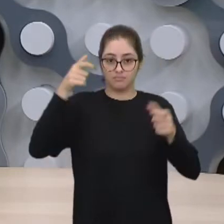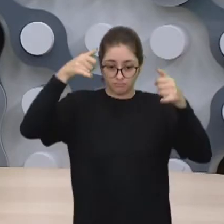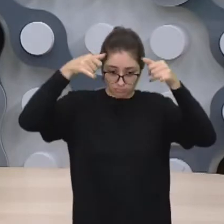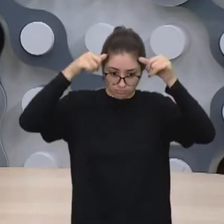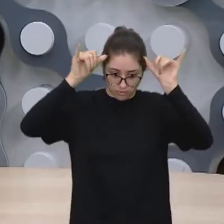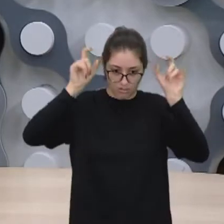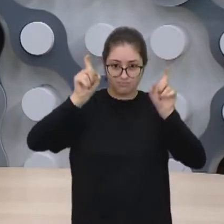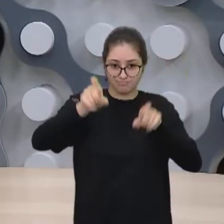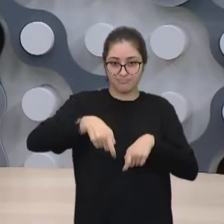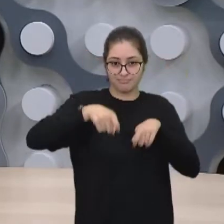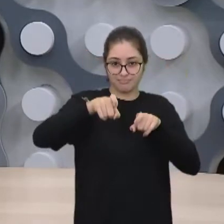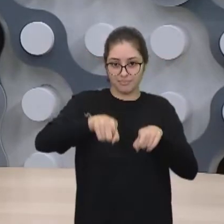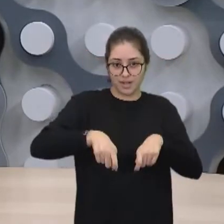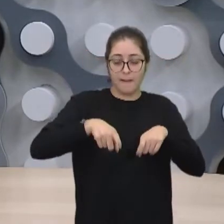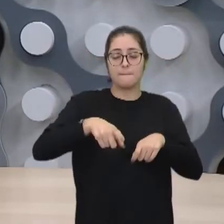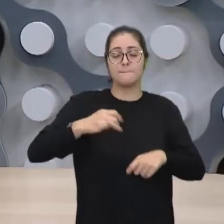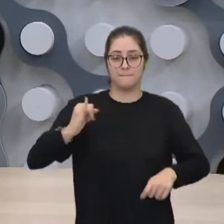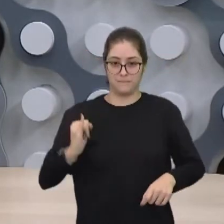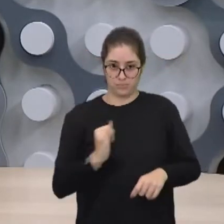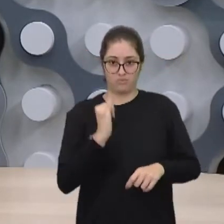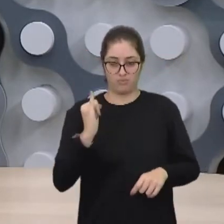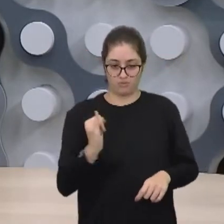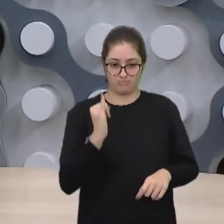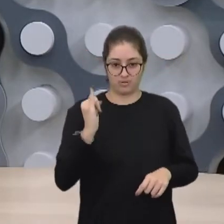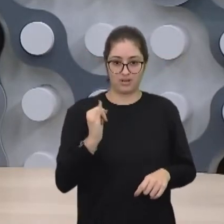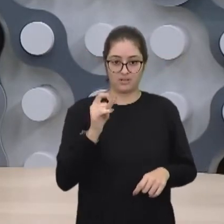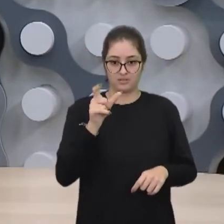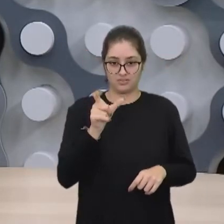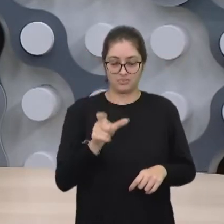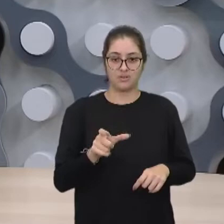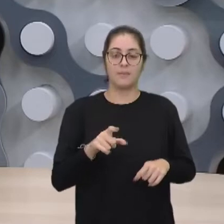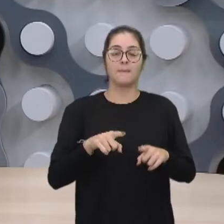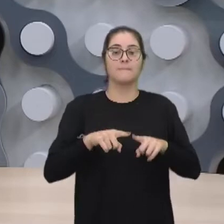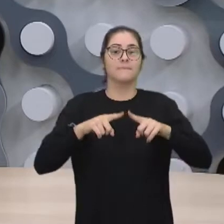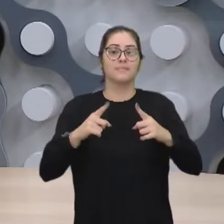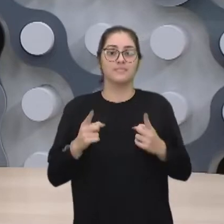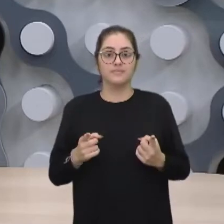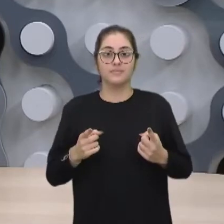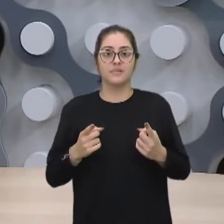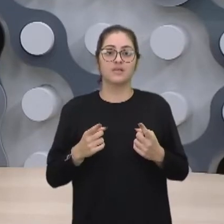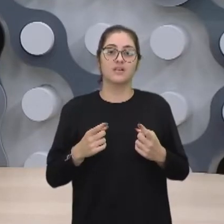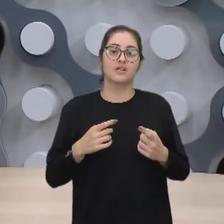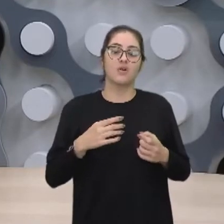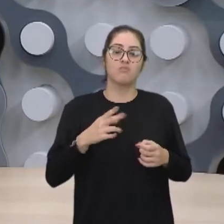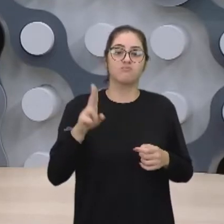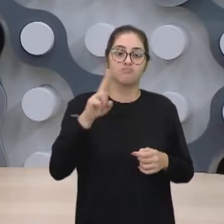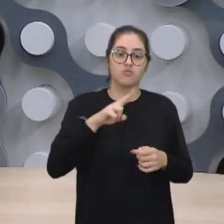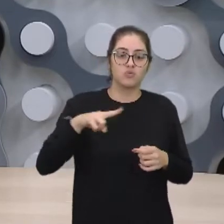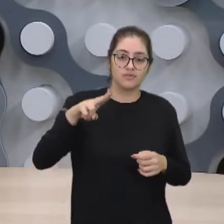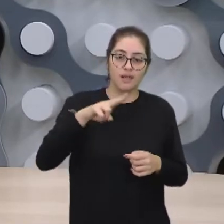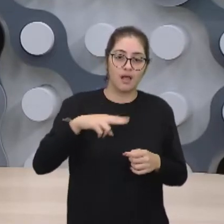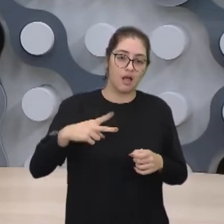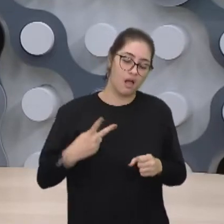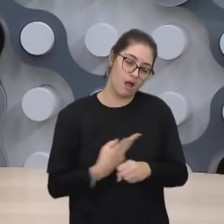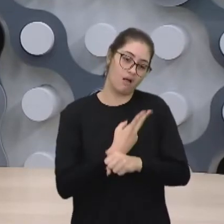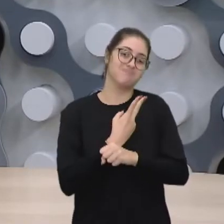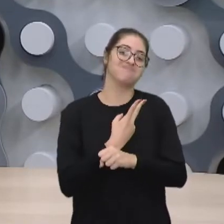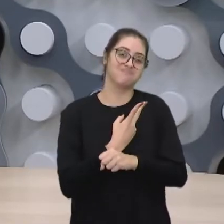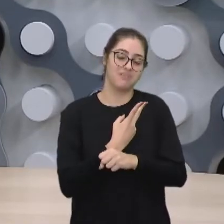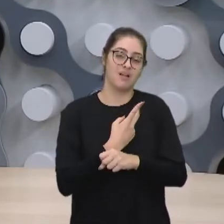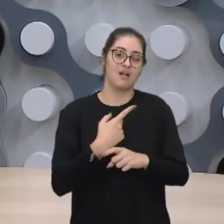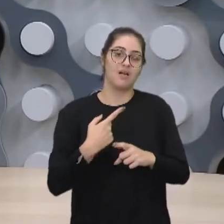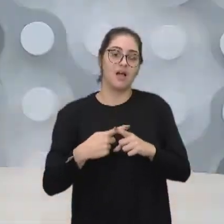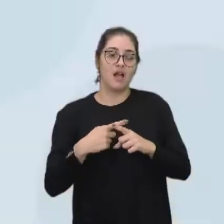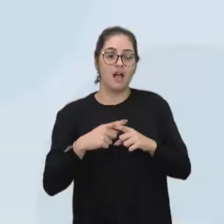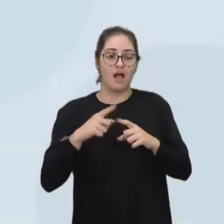né, que é de suma importância para o ser humano, mas que muitas vezes é mal utilizada, acaba afetando a